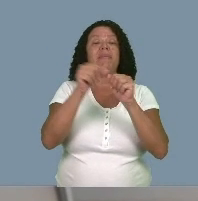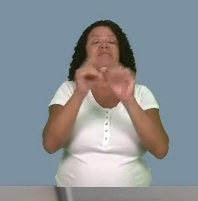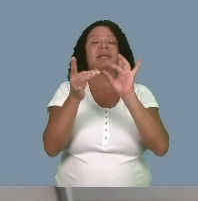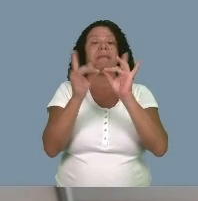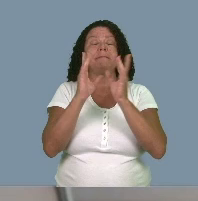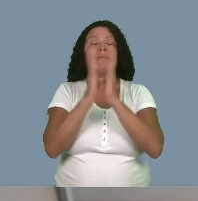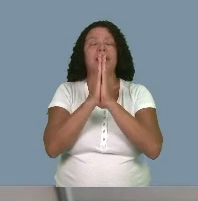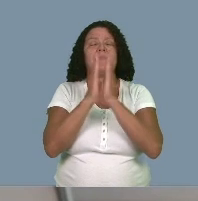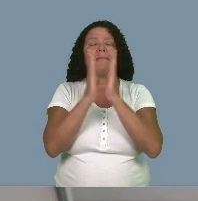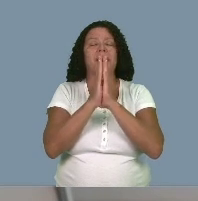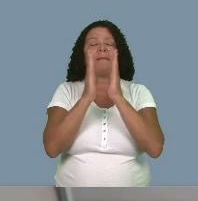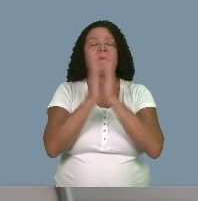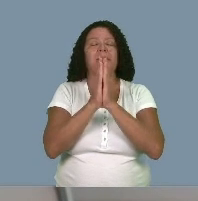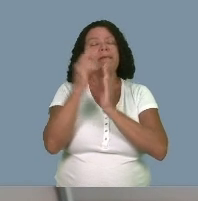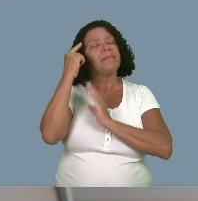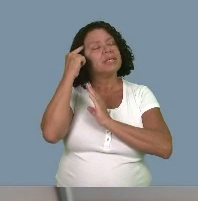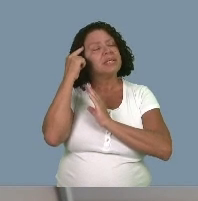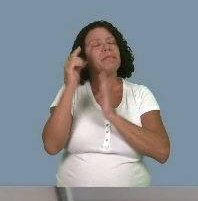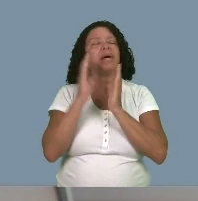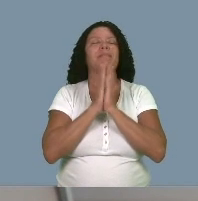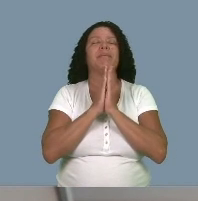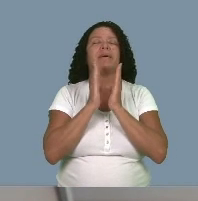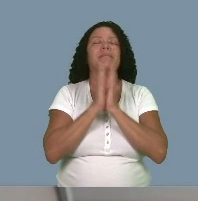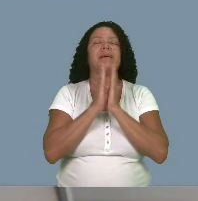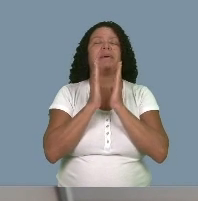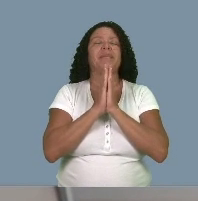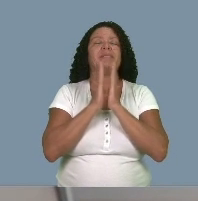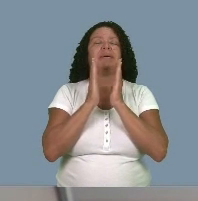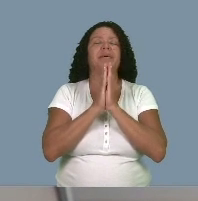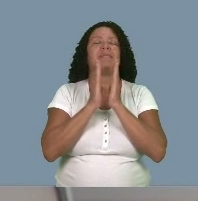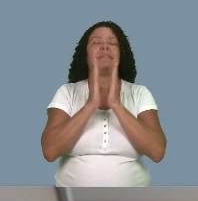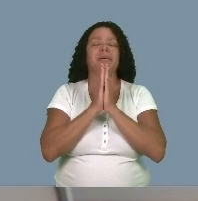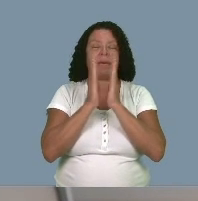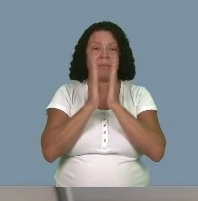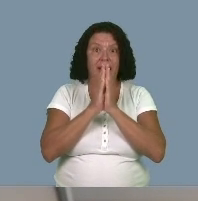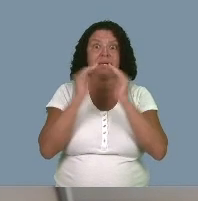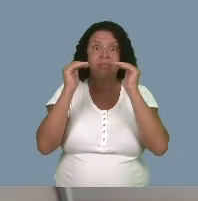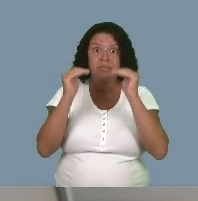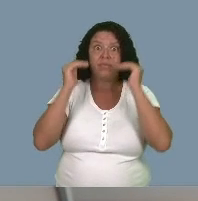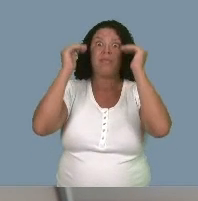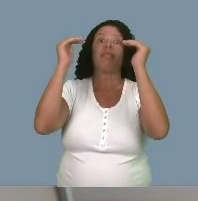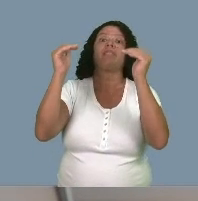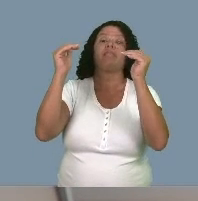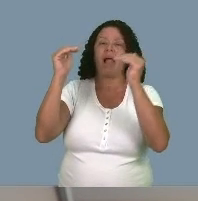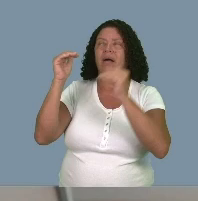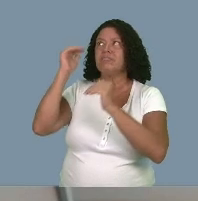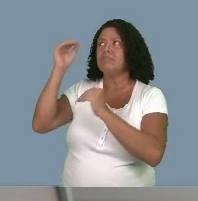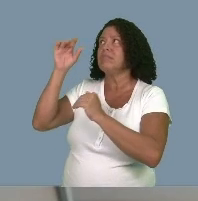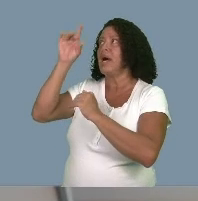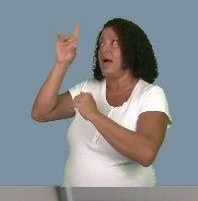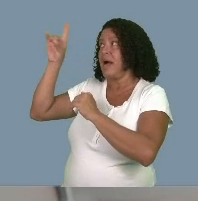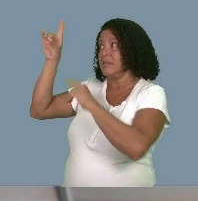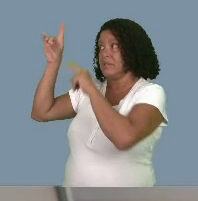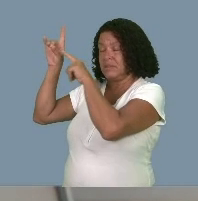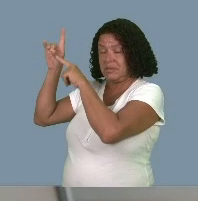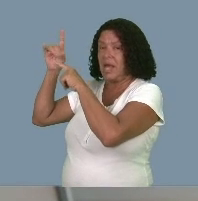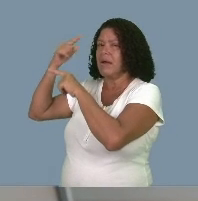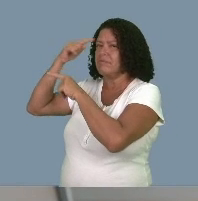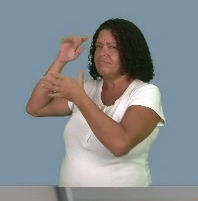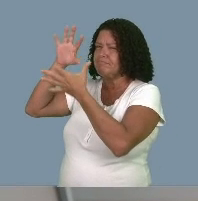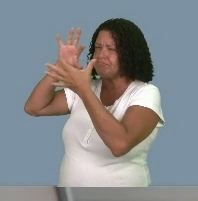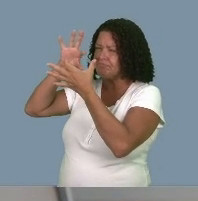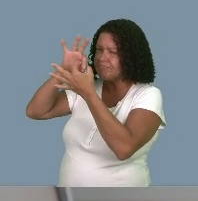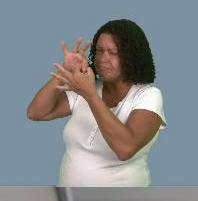se reunir conosco em pensamento, fixando o pensamento, elevando o seu pensamento, né, mentalizando, para